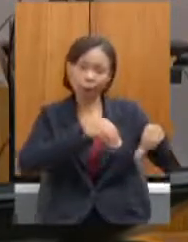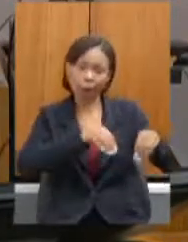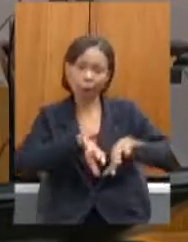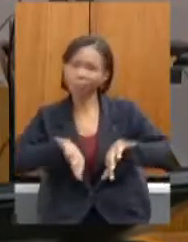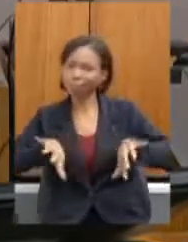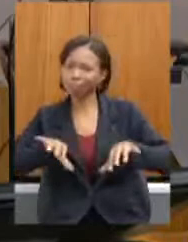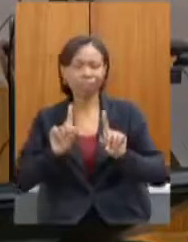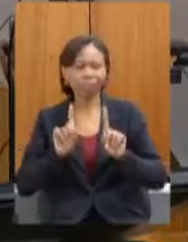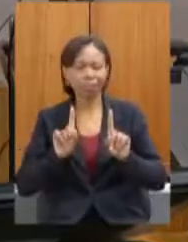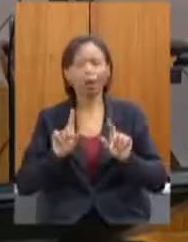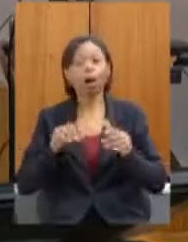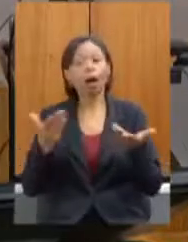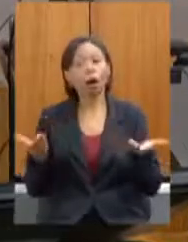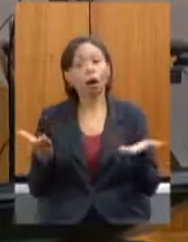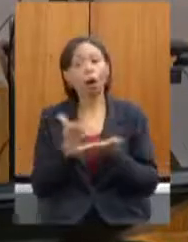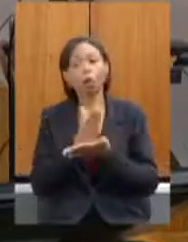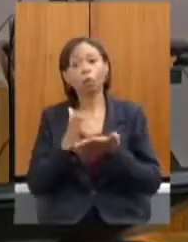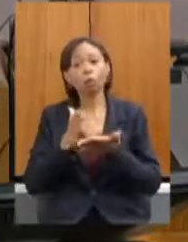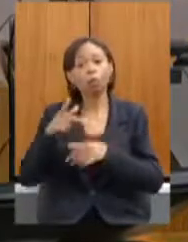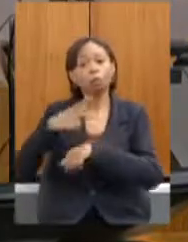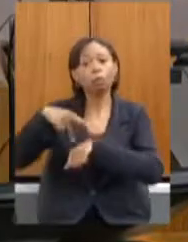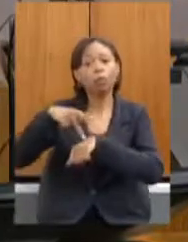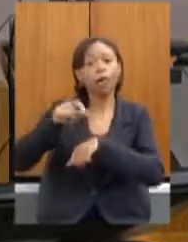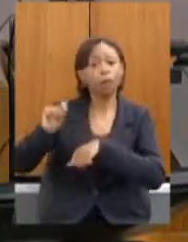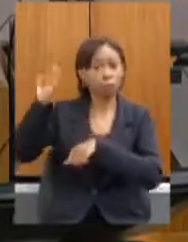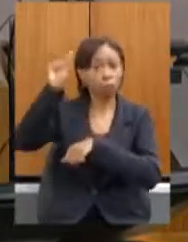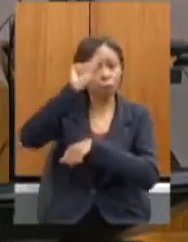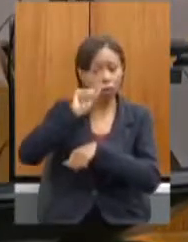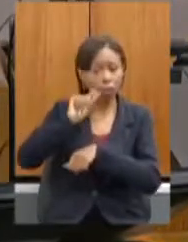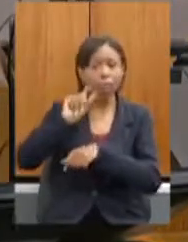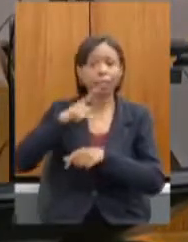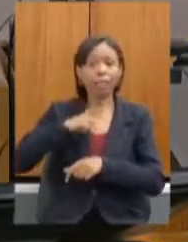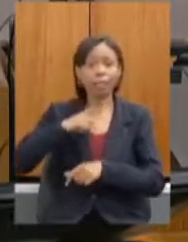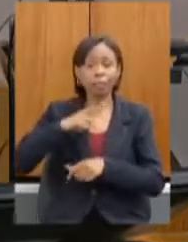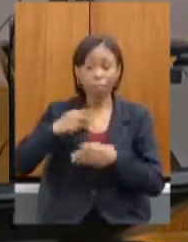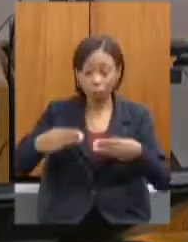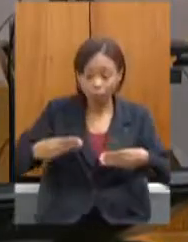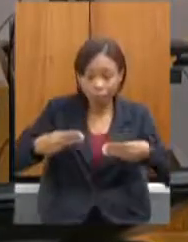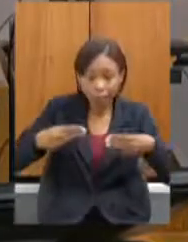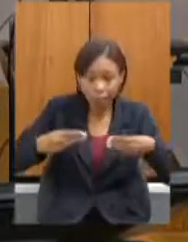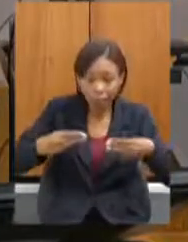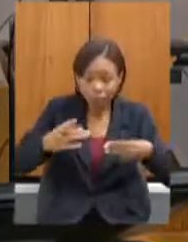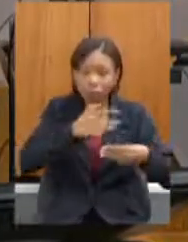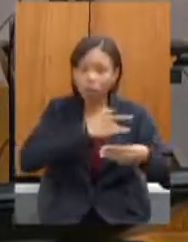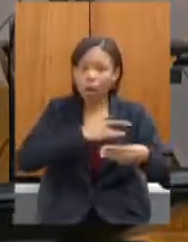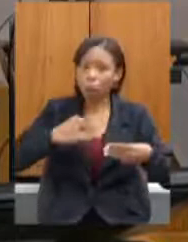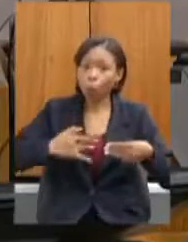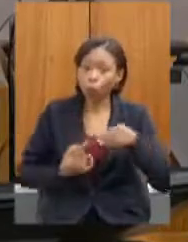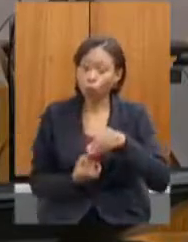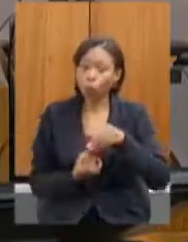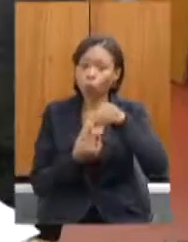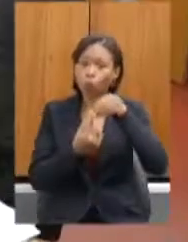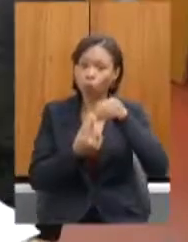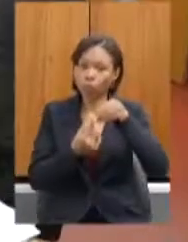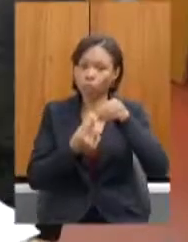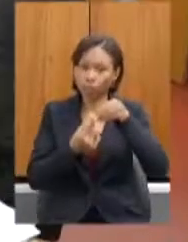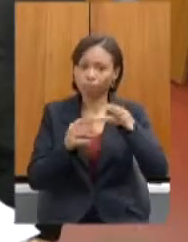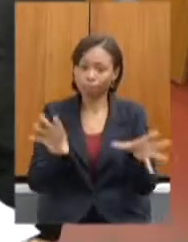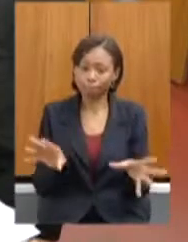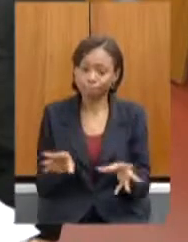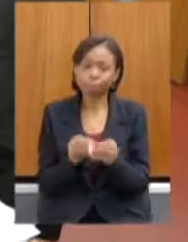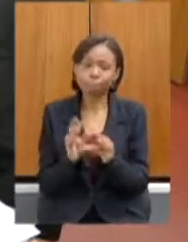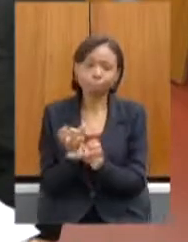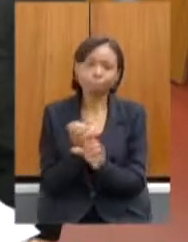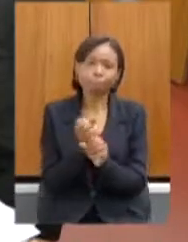e já existe alguns países com o Ministério da Saúde única justamente porque algumas ações elas acabam se repetindo